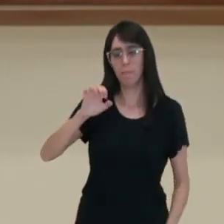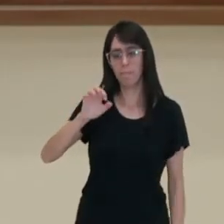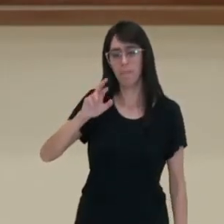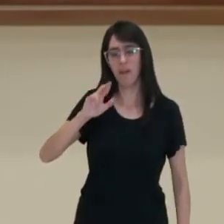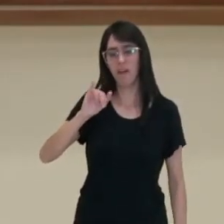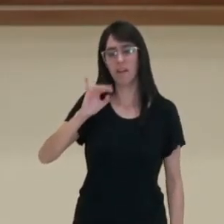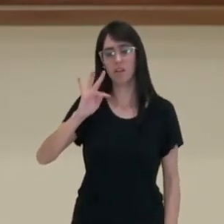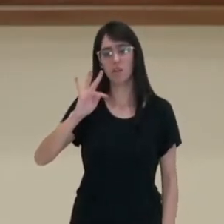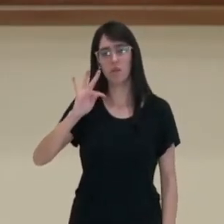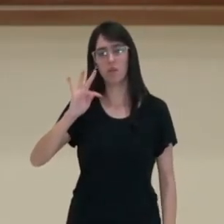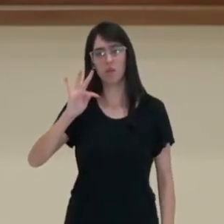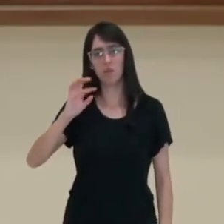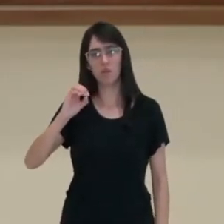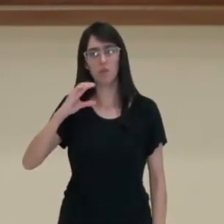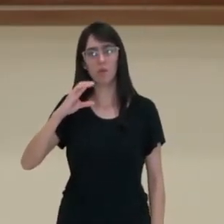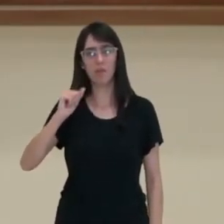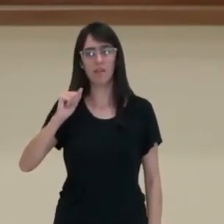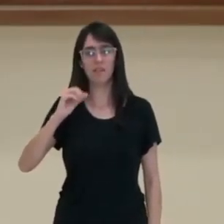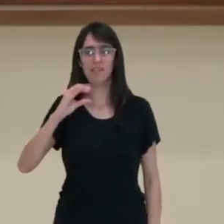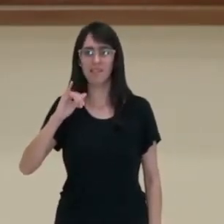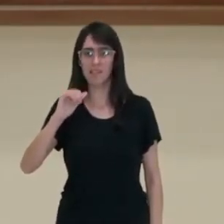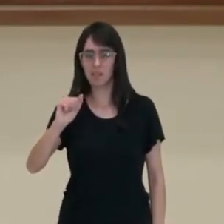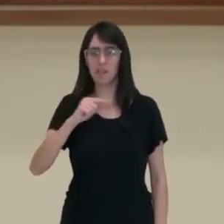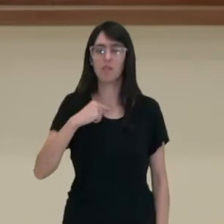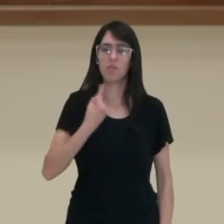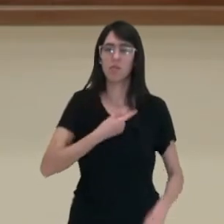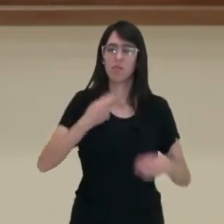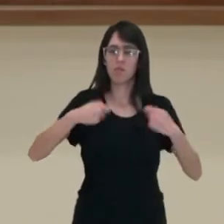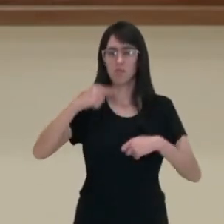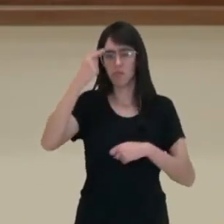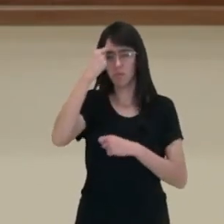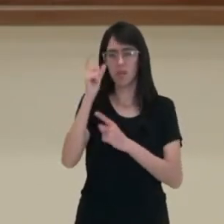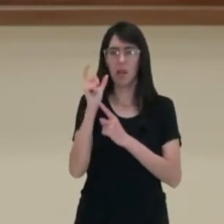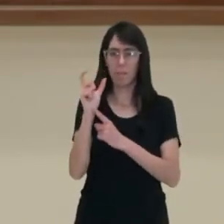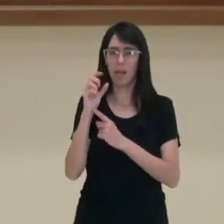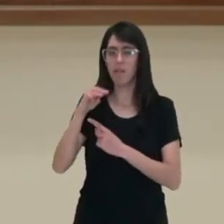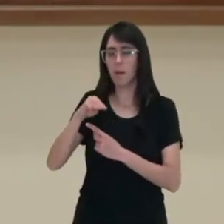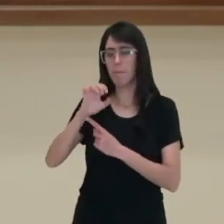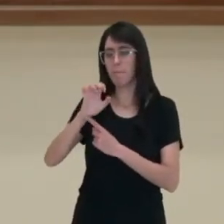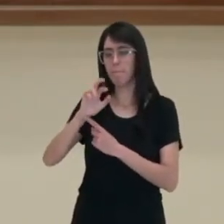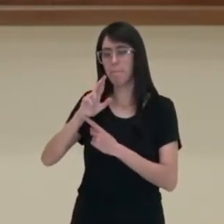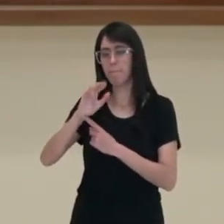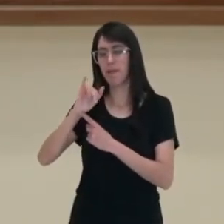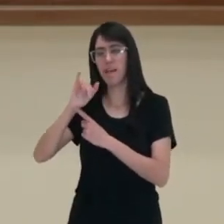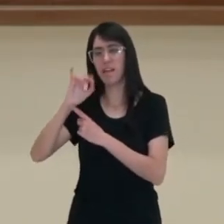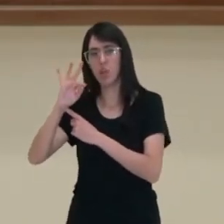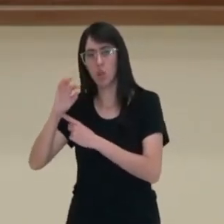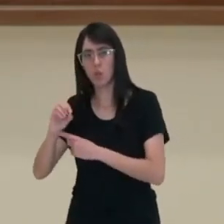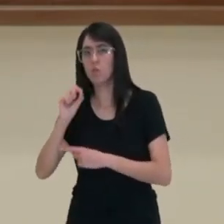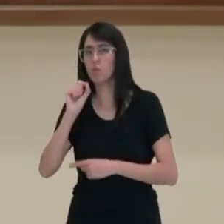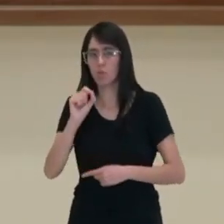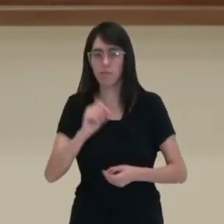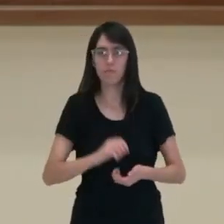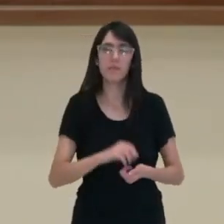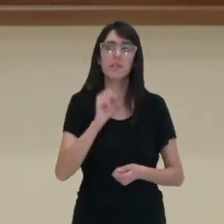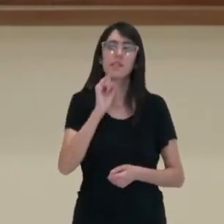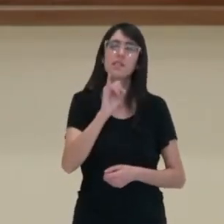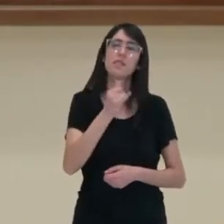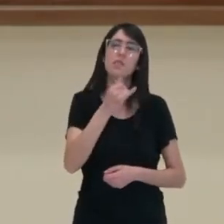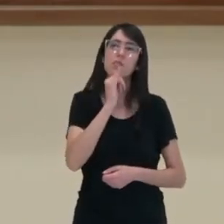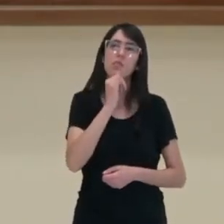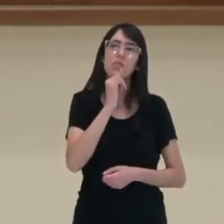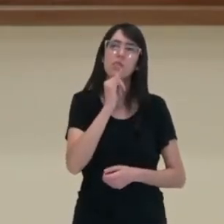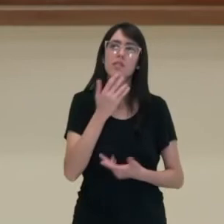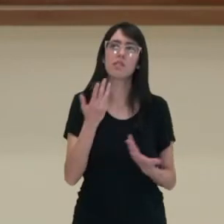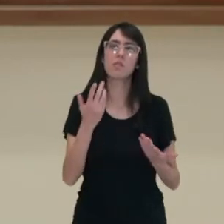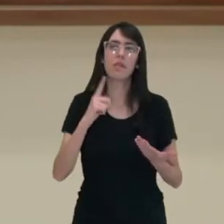precisa, primeiro, pensar um pouquinho nessa palavra mérito, tá? Então, se nós pegarmos o exemplo do